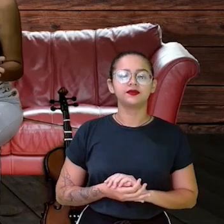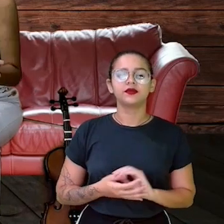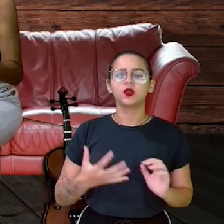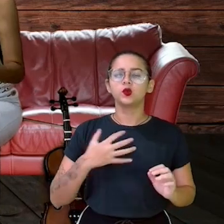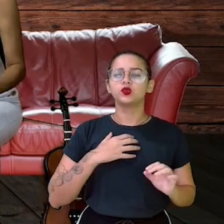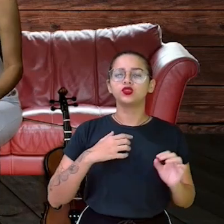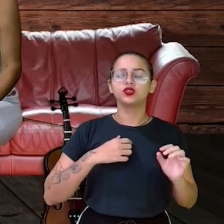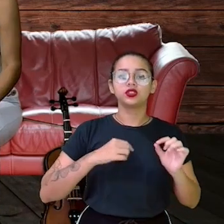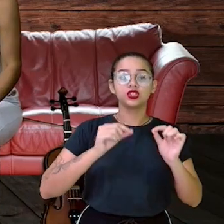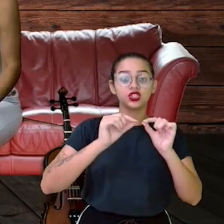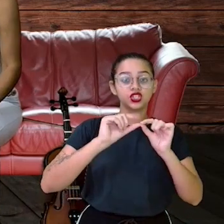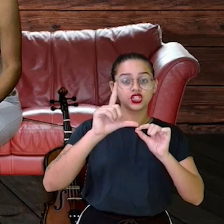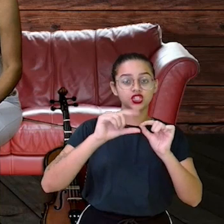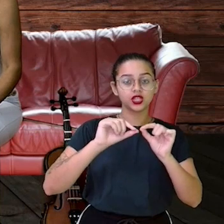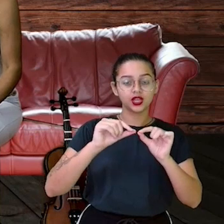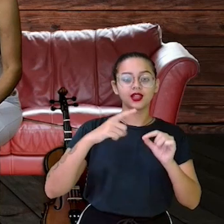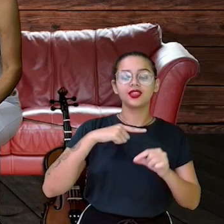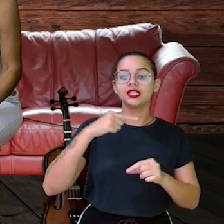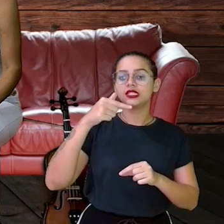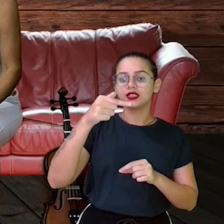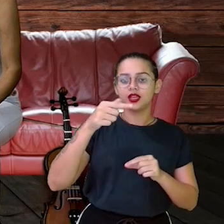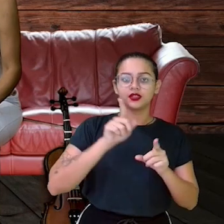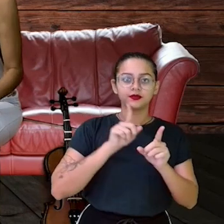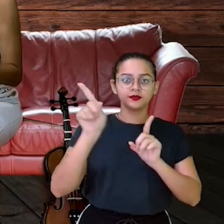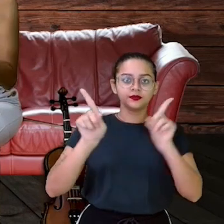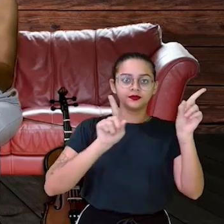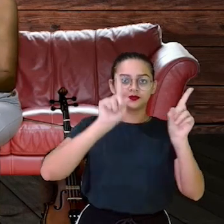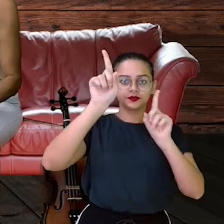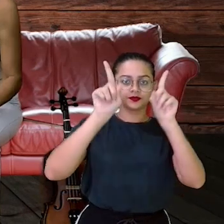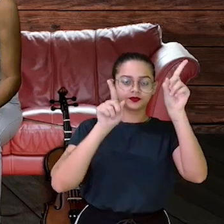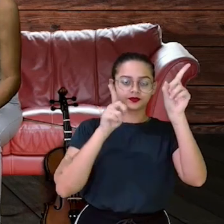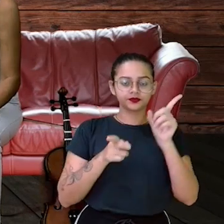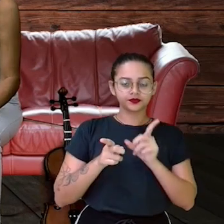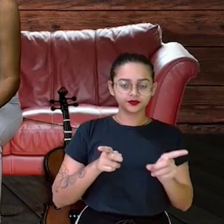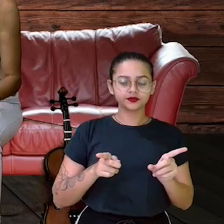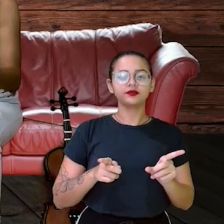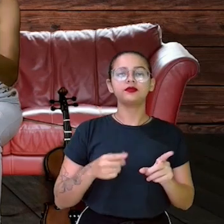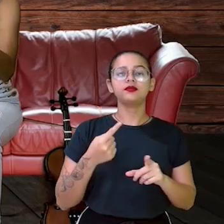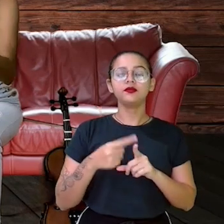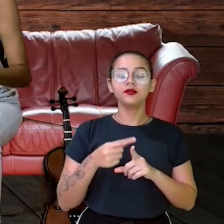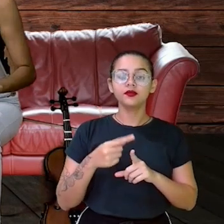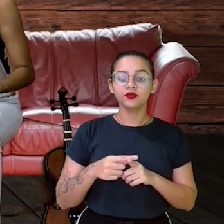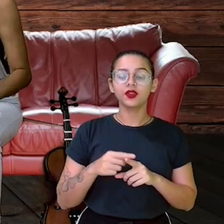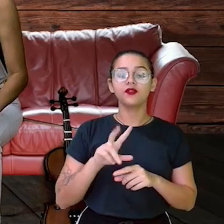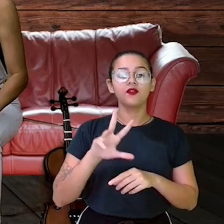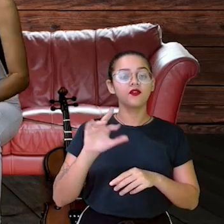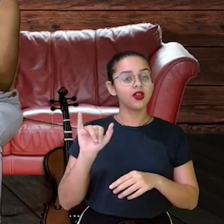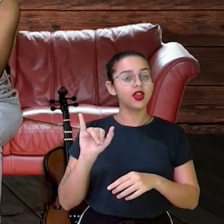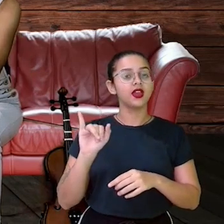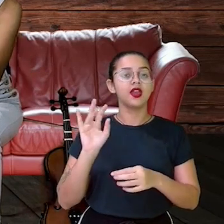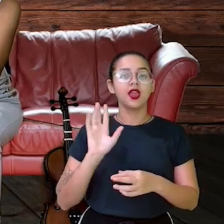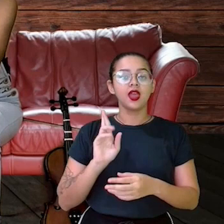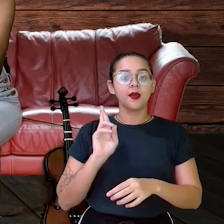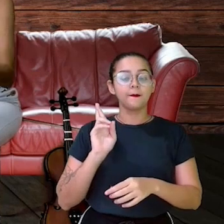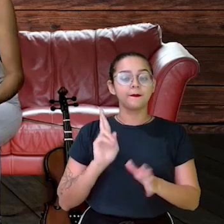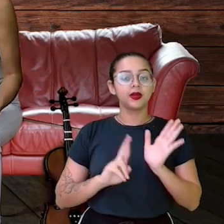com 7 pontas, olha só. E cada ponta, ela vai representar